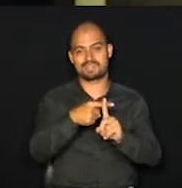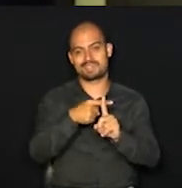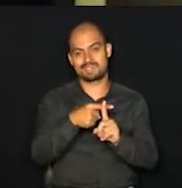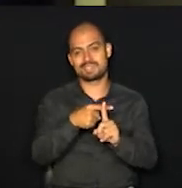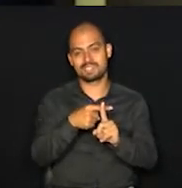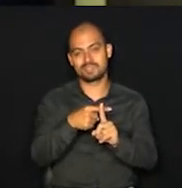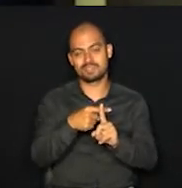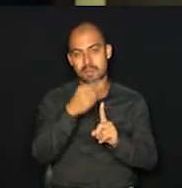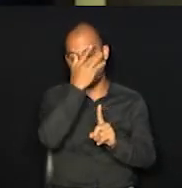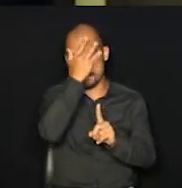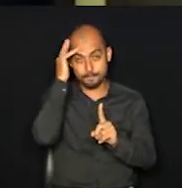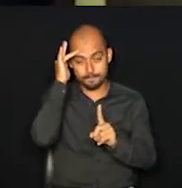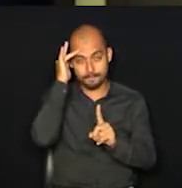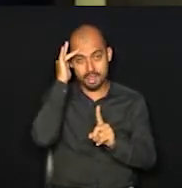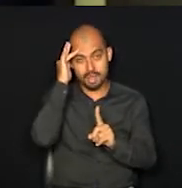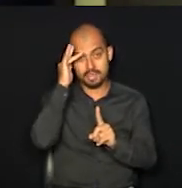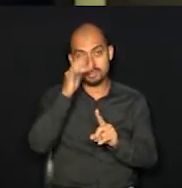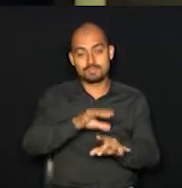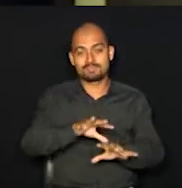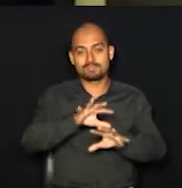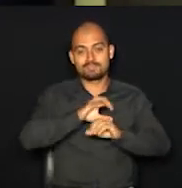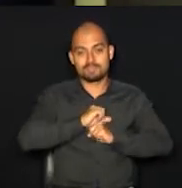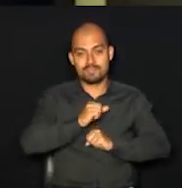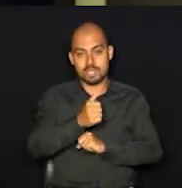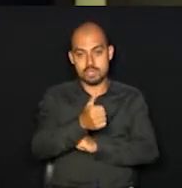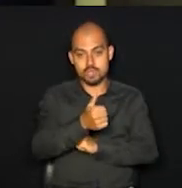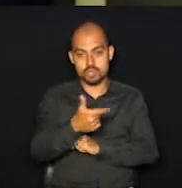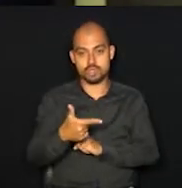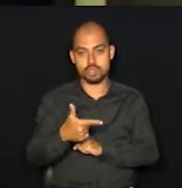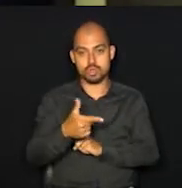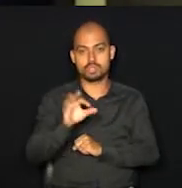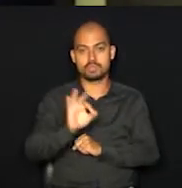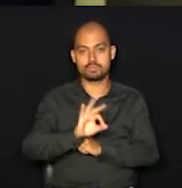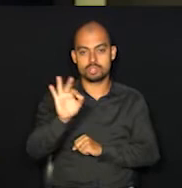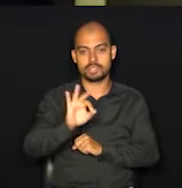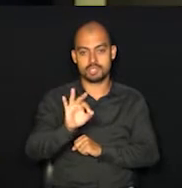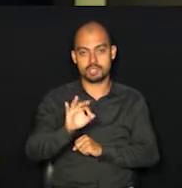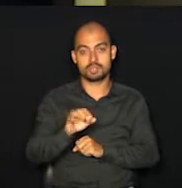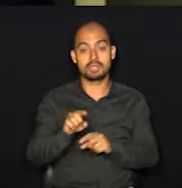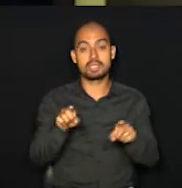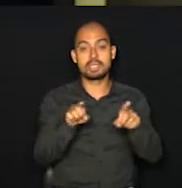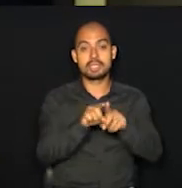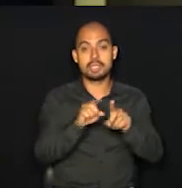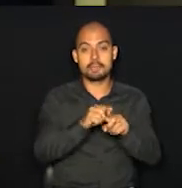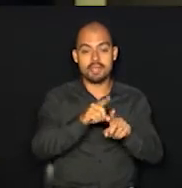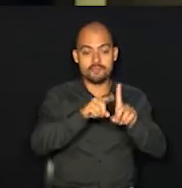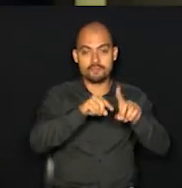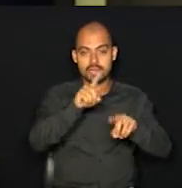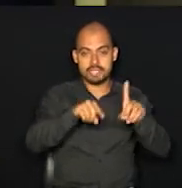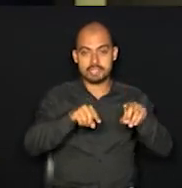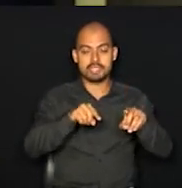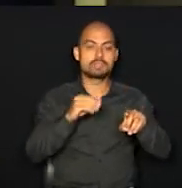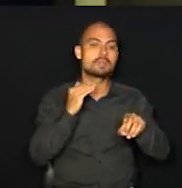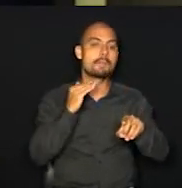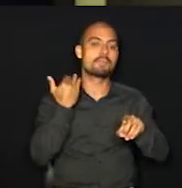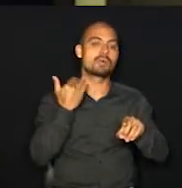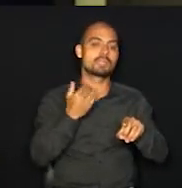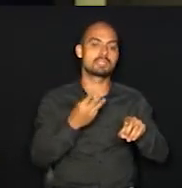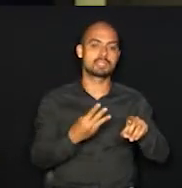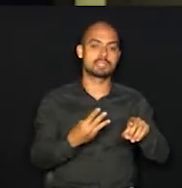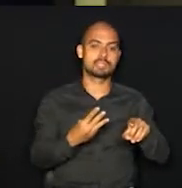de casos de 12% e uma variação negativa de mortes de